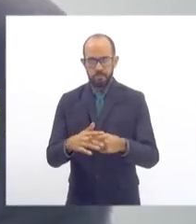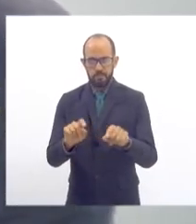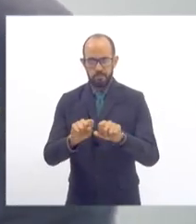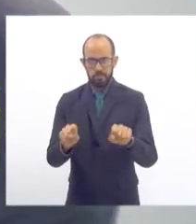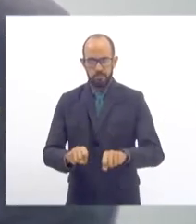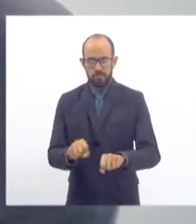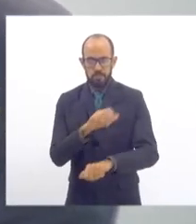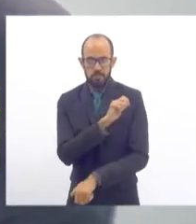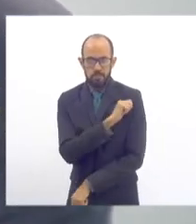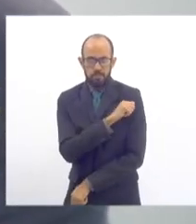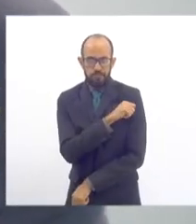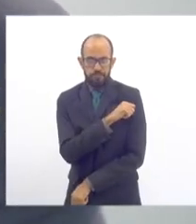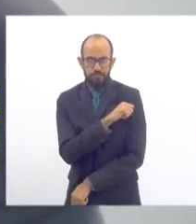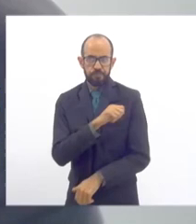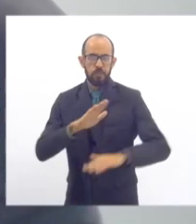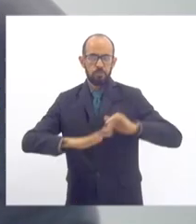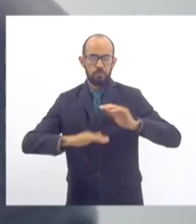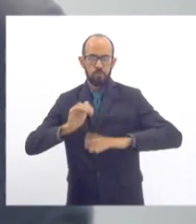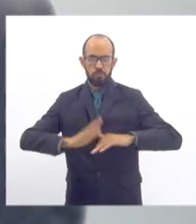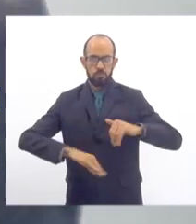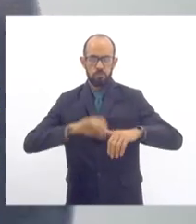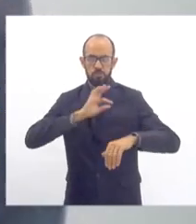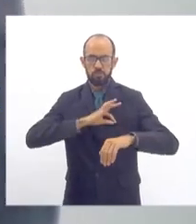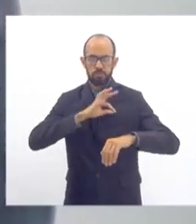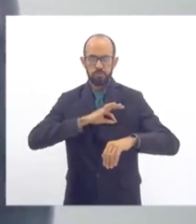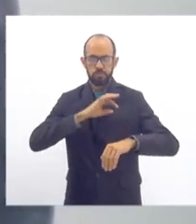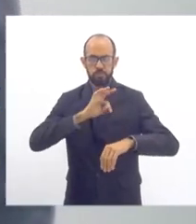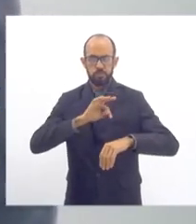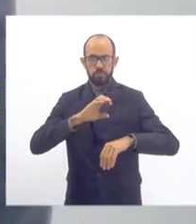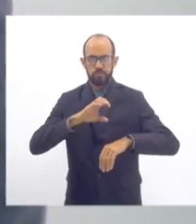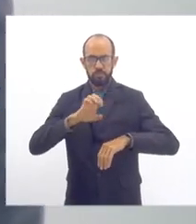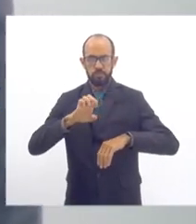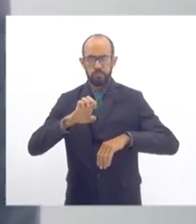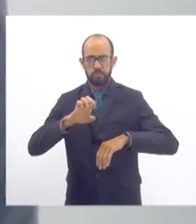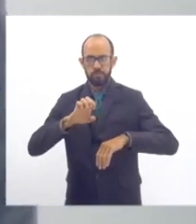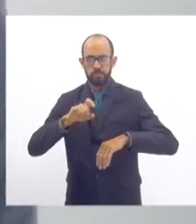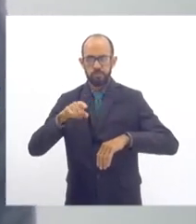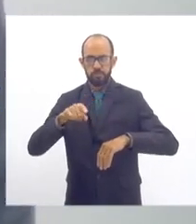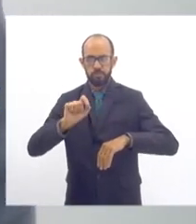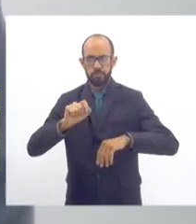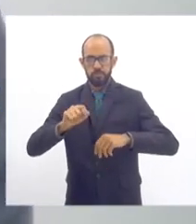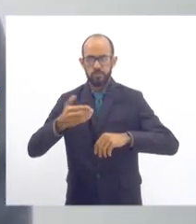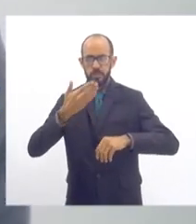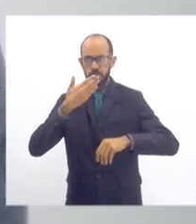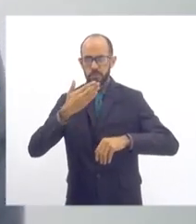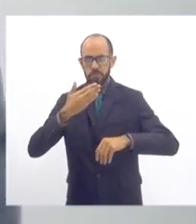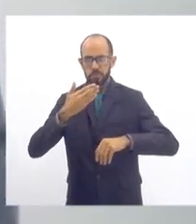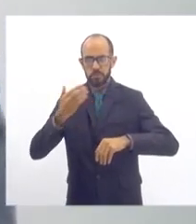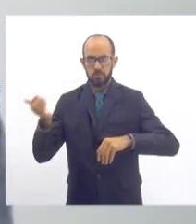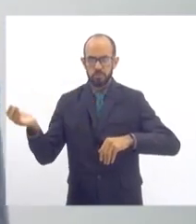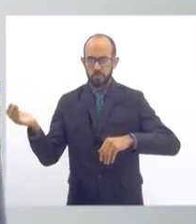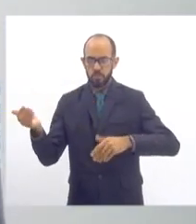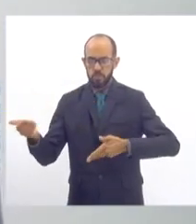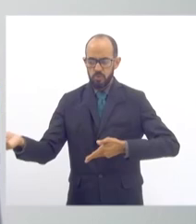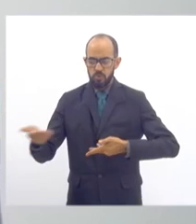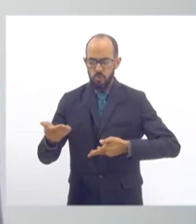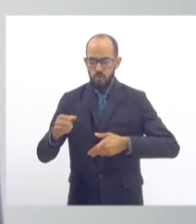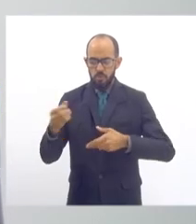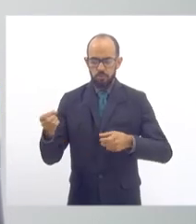consta plano de cargos, carreiras e salários do TCE, convocação de concursados de diversos